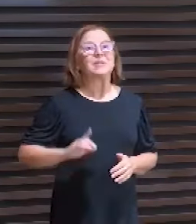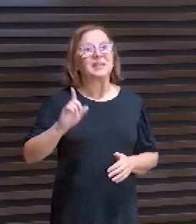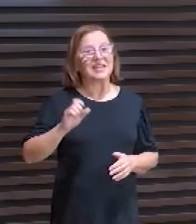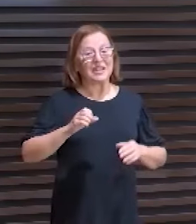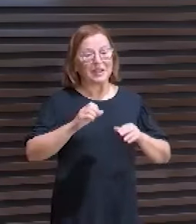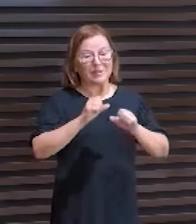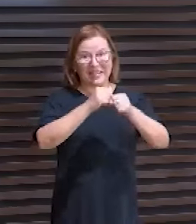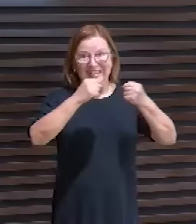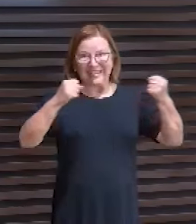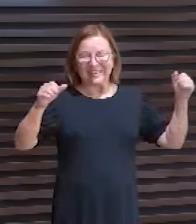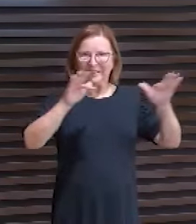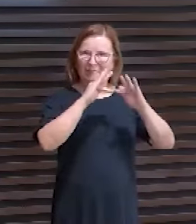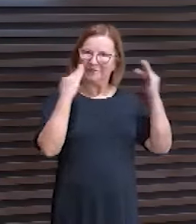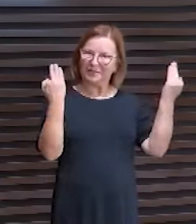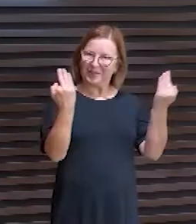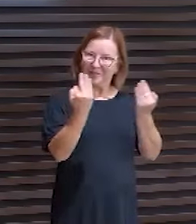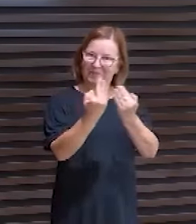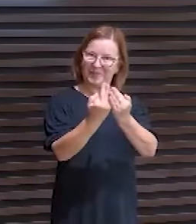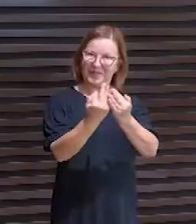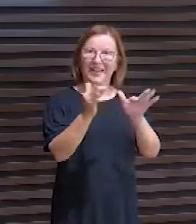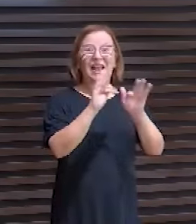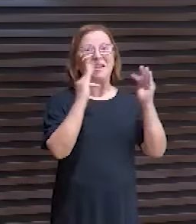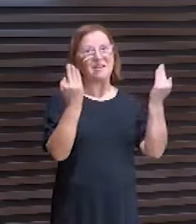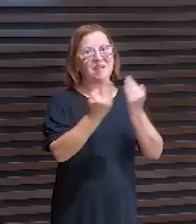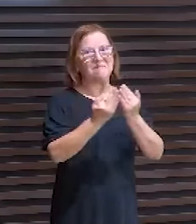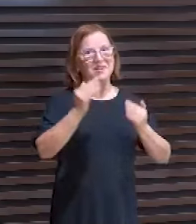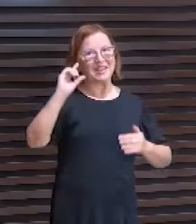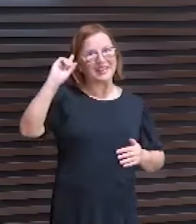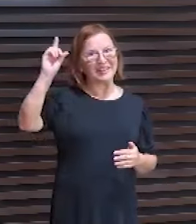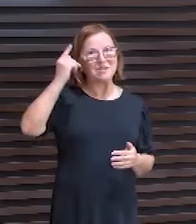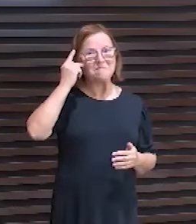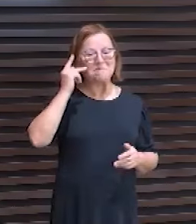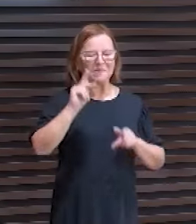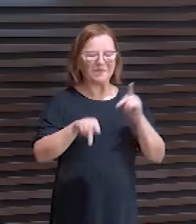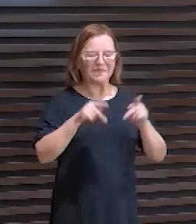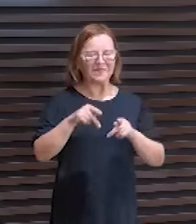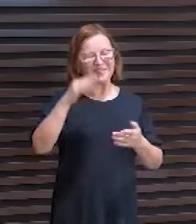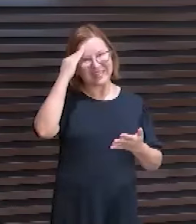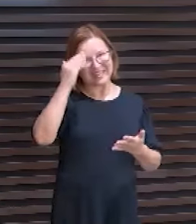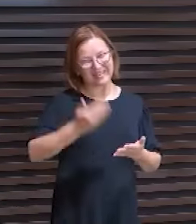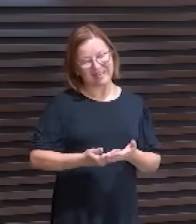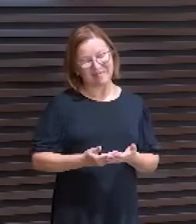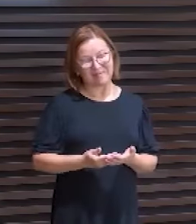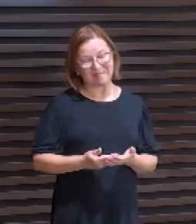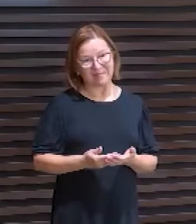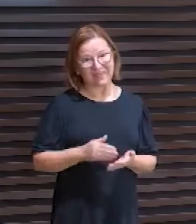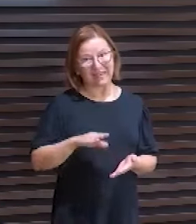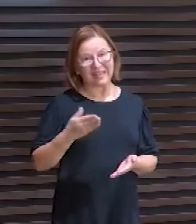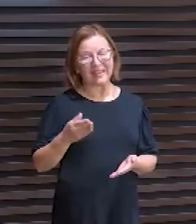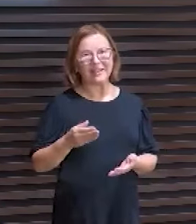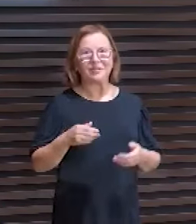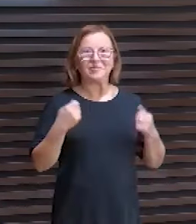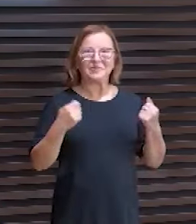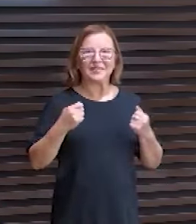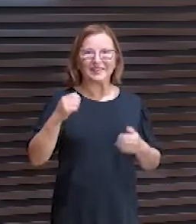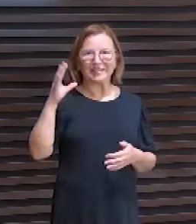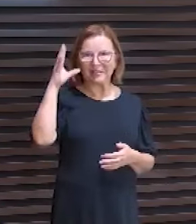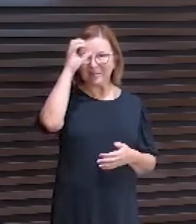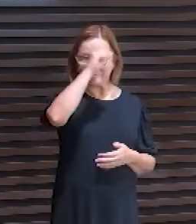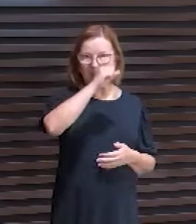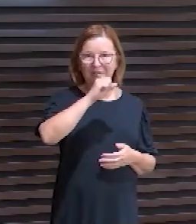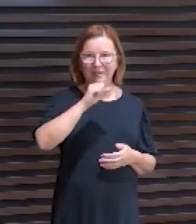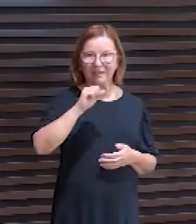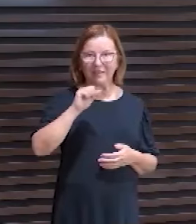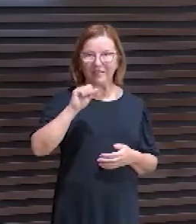de Deus aqueles que creem para tanto precisamos compreender que o egoísmo